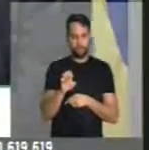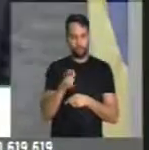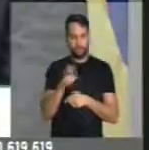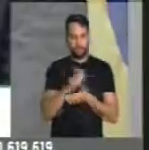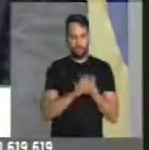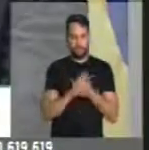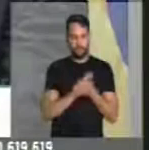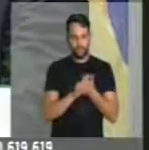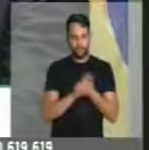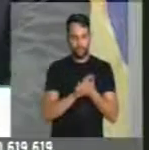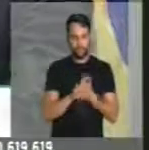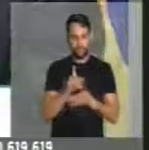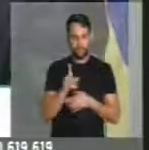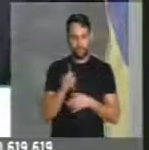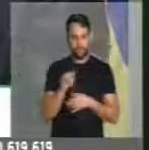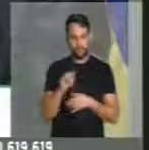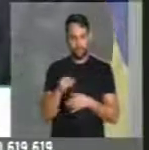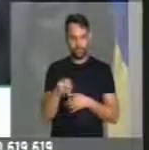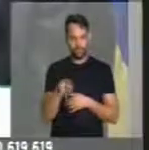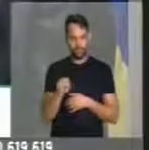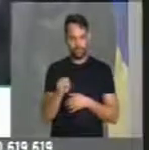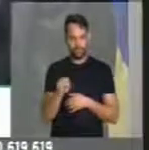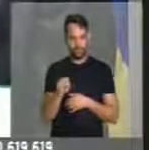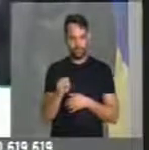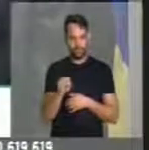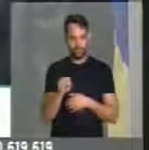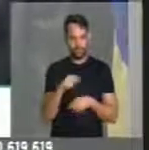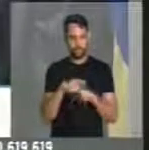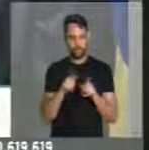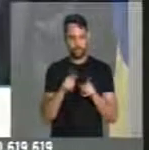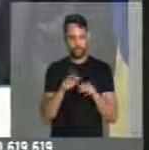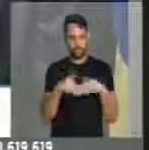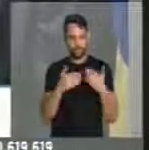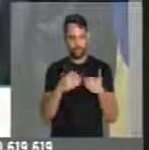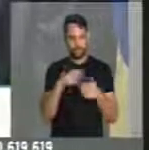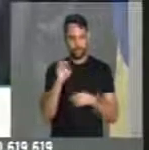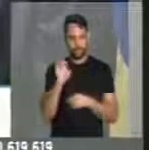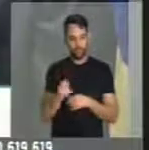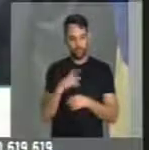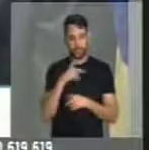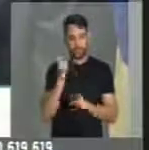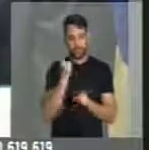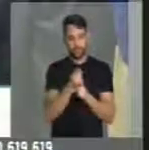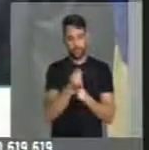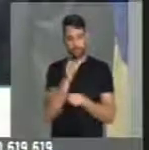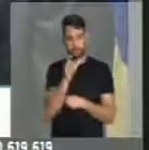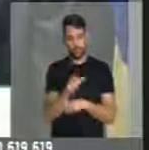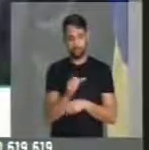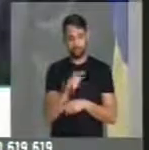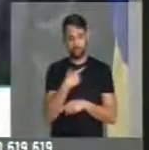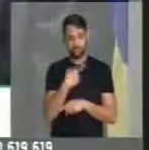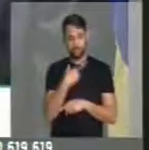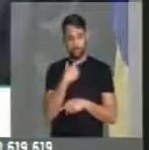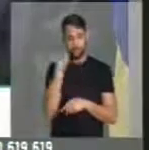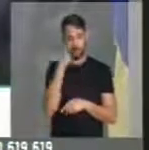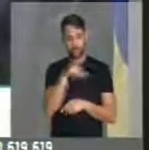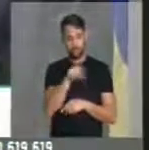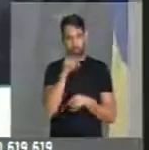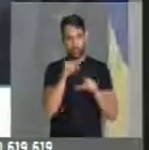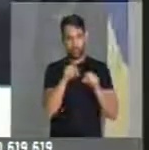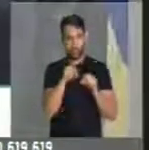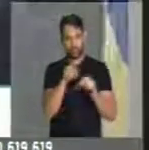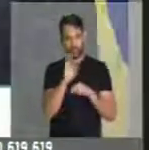não da esquerda do peleguismo, mas da esquerda que achou que ao eleger